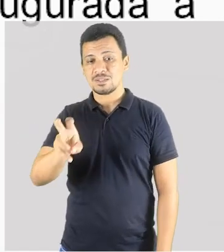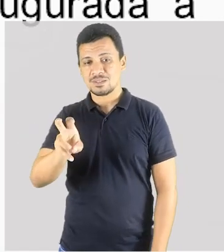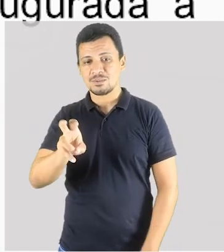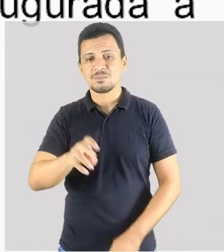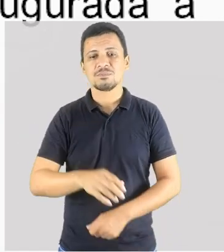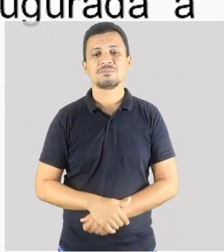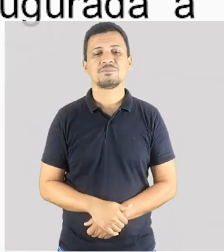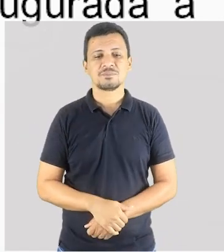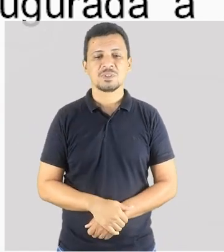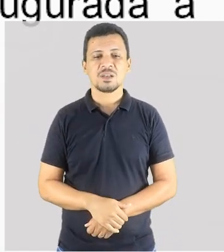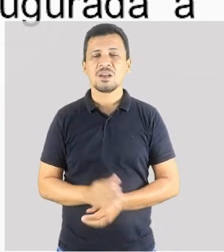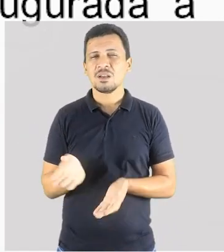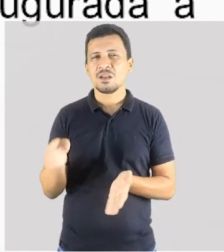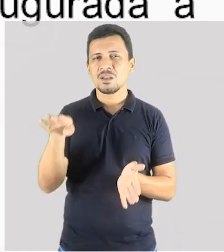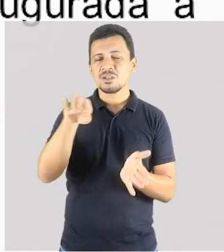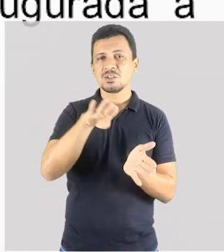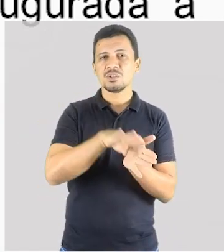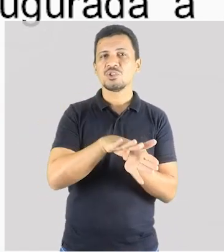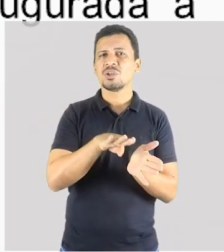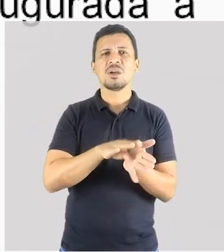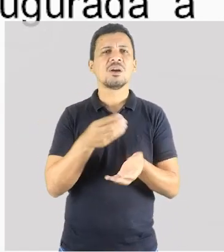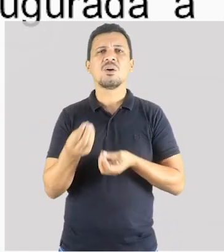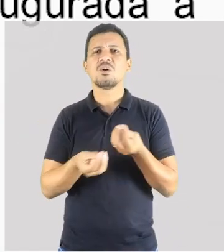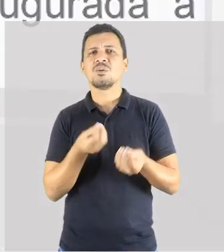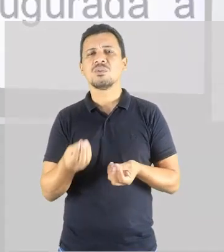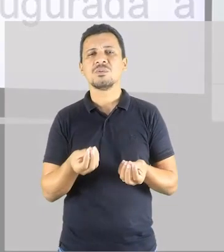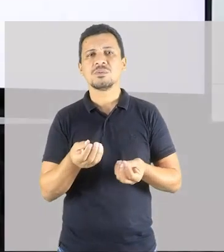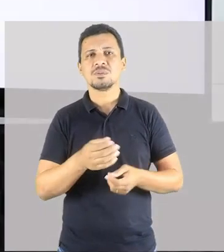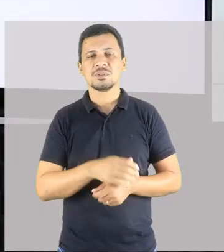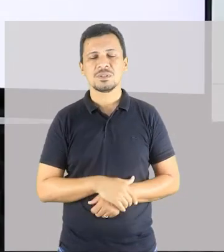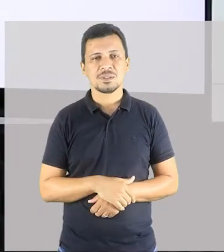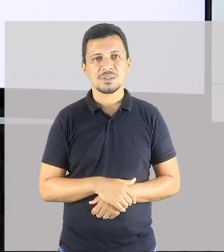1965, ele chega através de